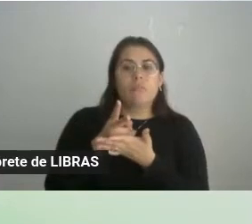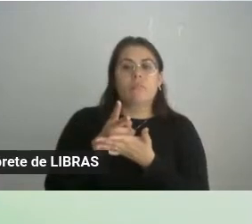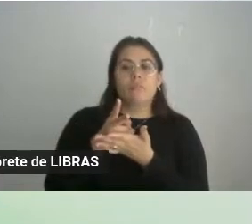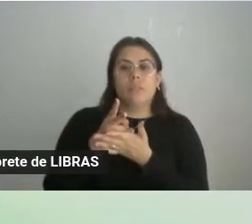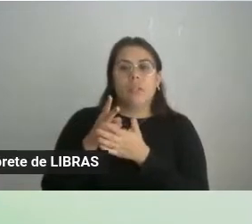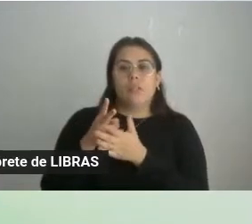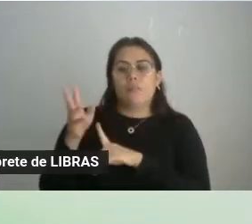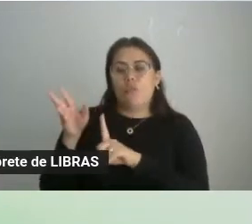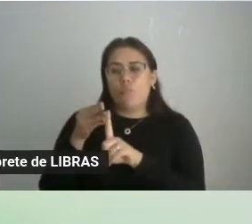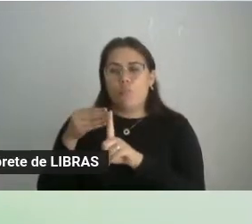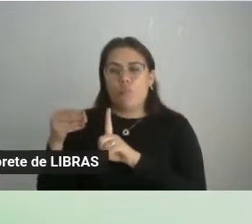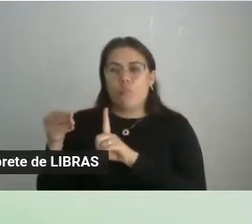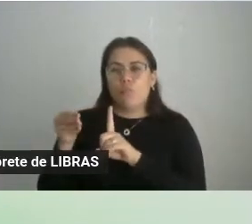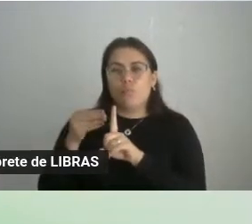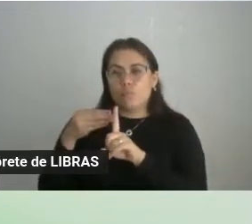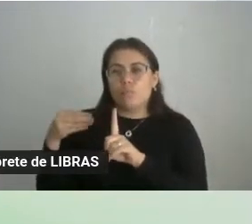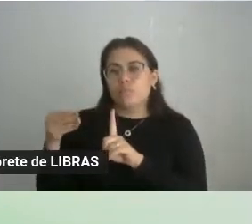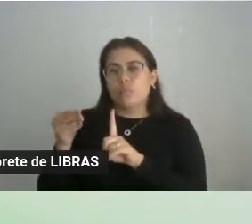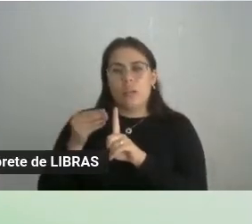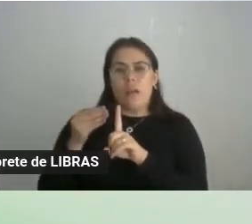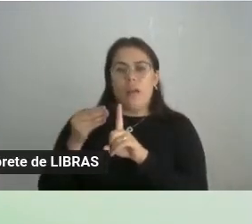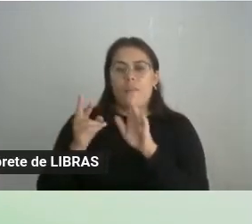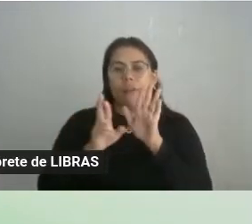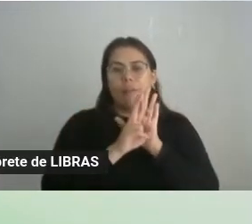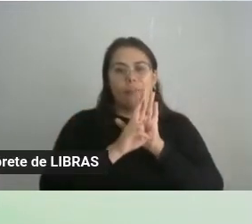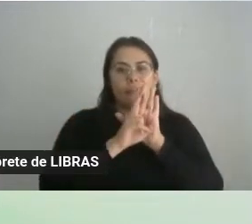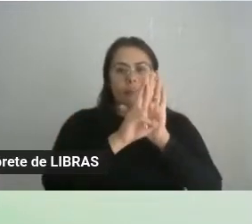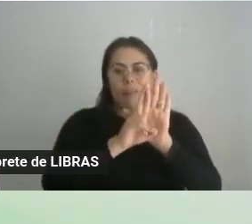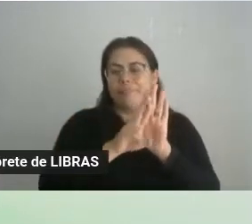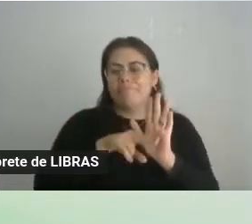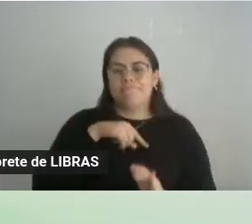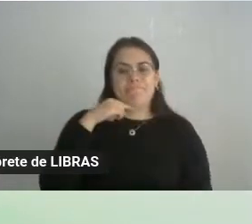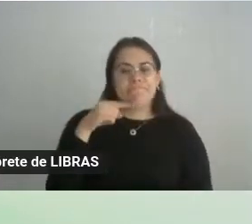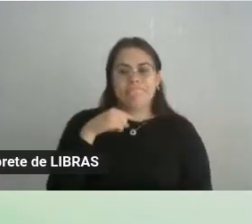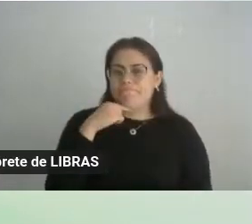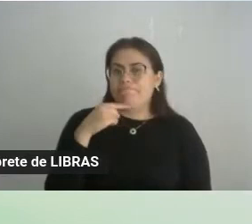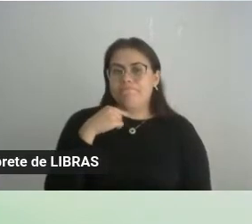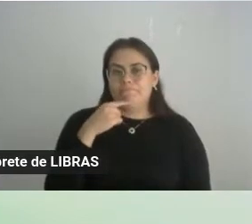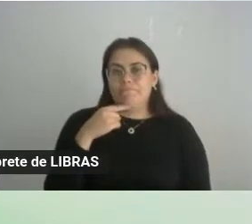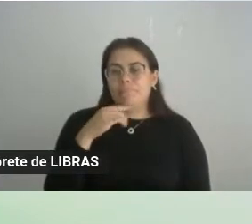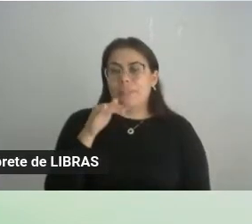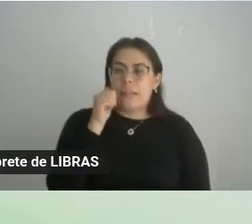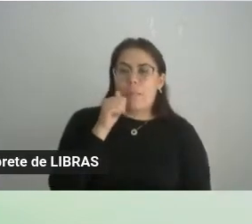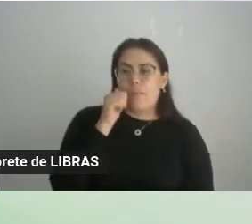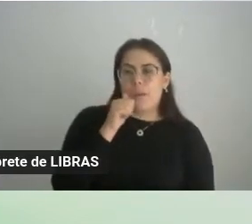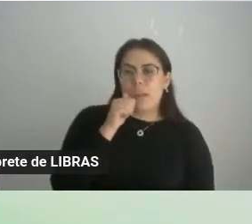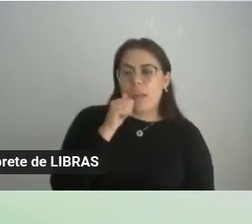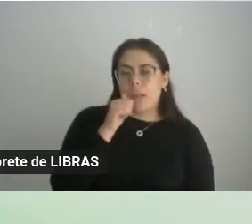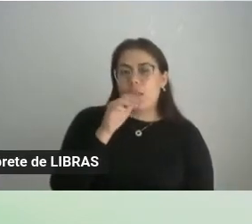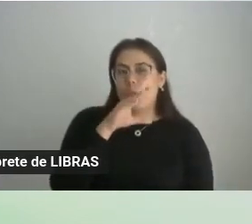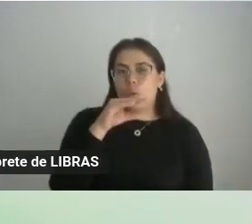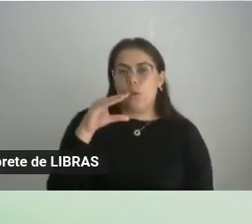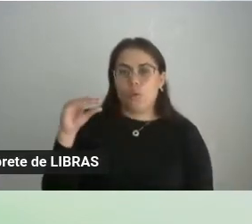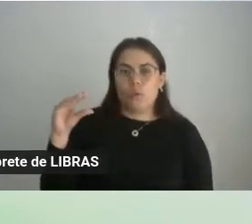nem sempre é a melhor, né? De repente, essa criança, ela vê a menina, vê uma adolescente em cima de